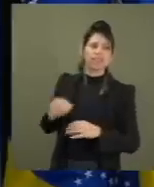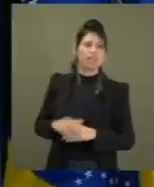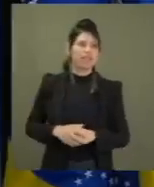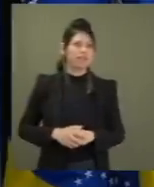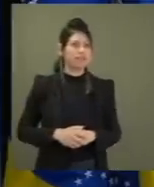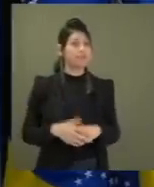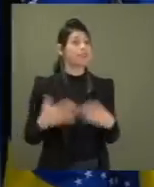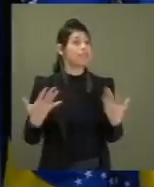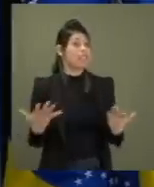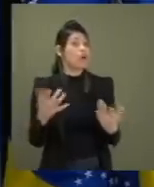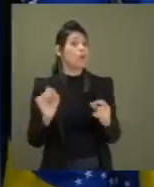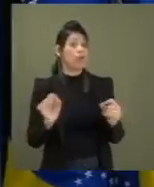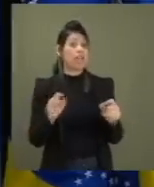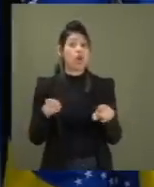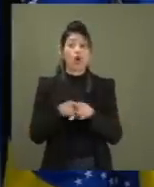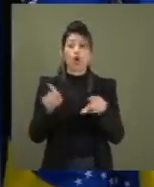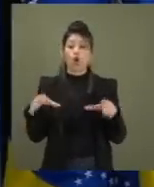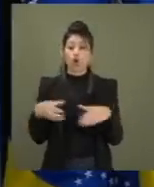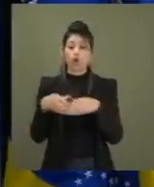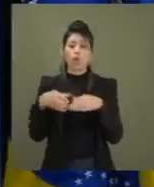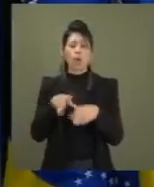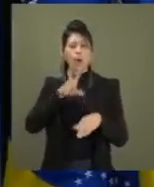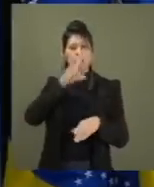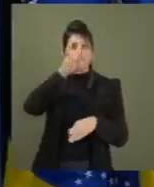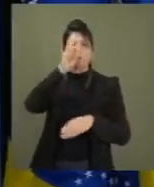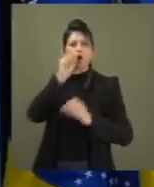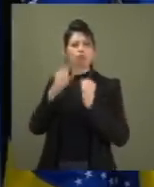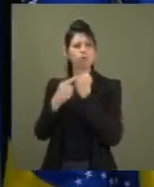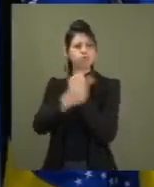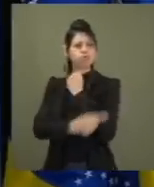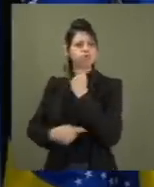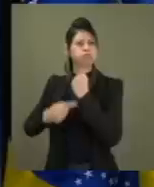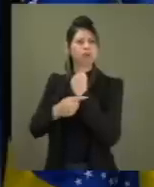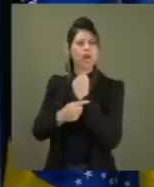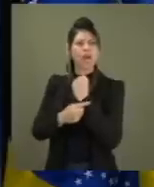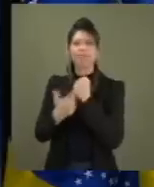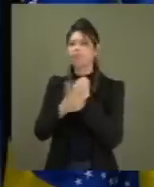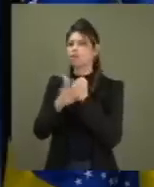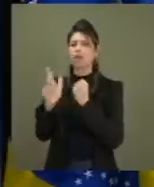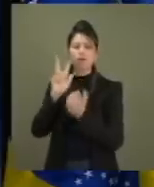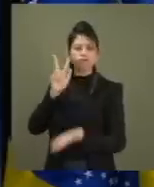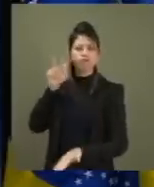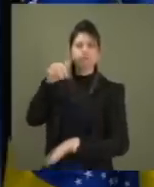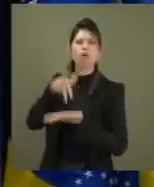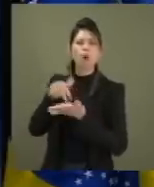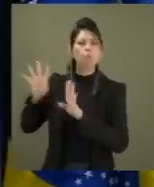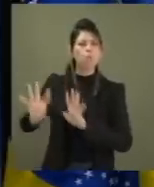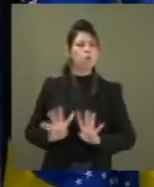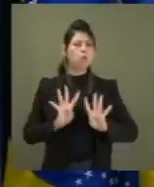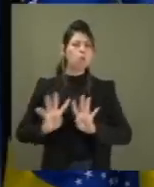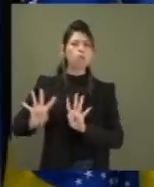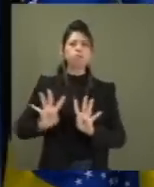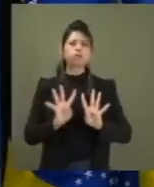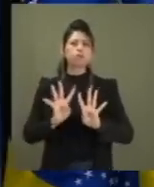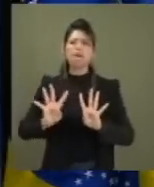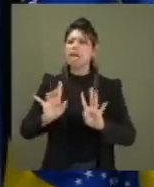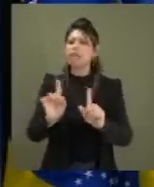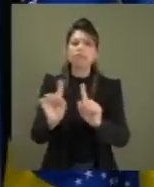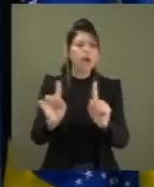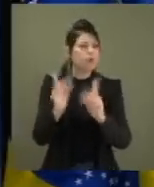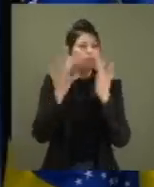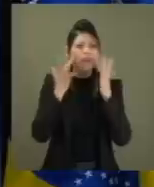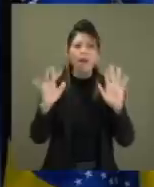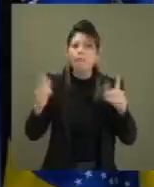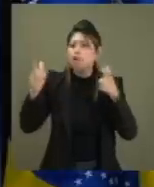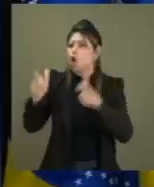a força de segurança nacional não estava com seu efetivo máximo possível ninguém sabe até onde tava